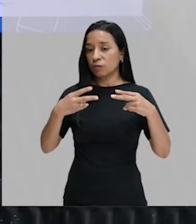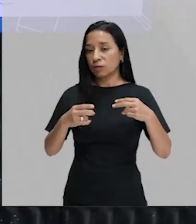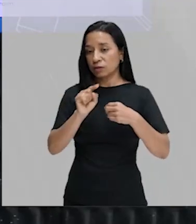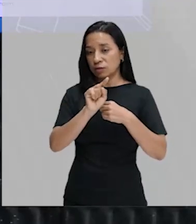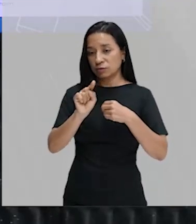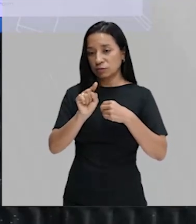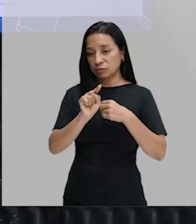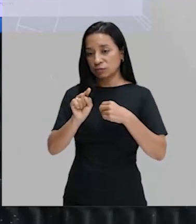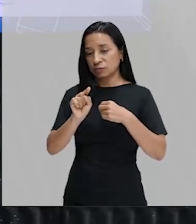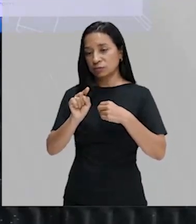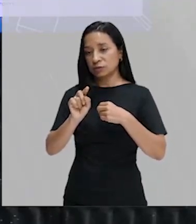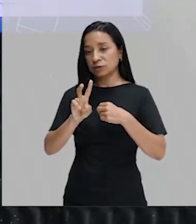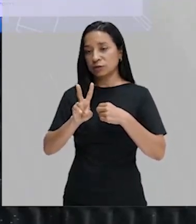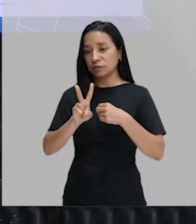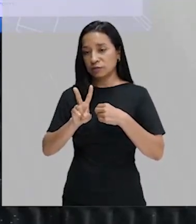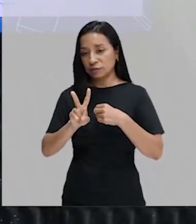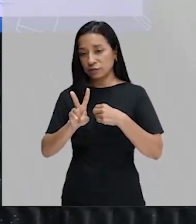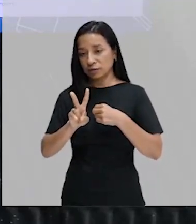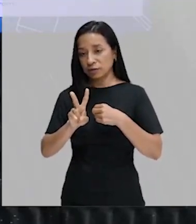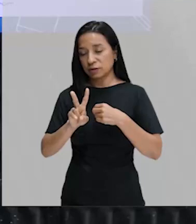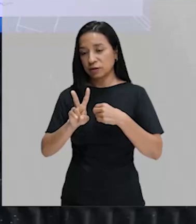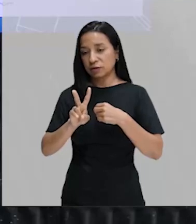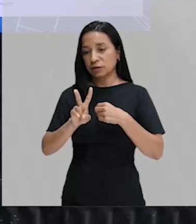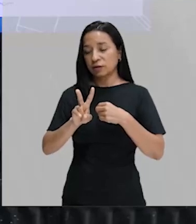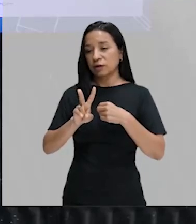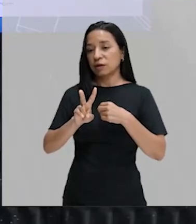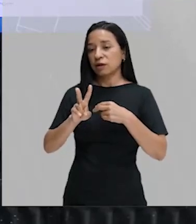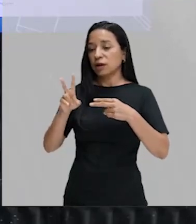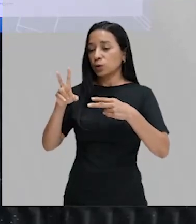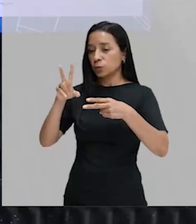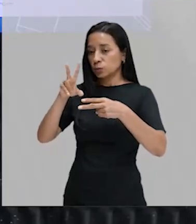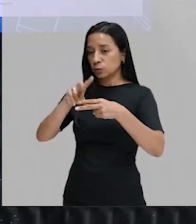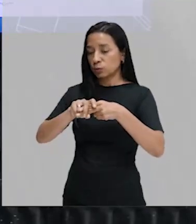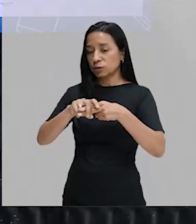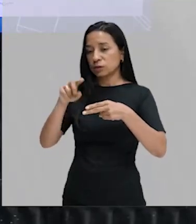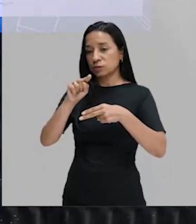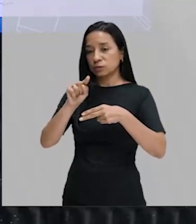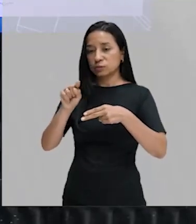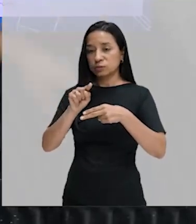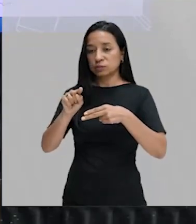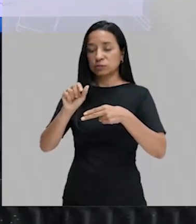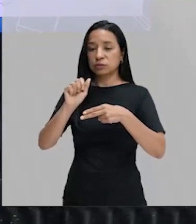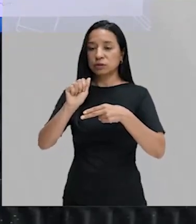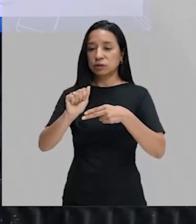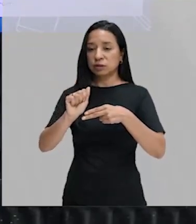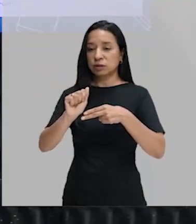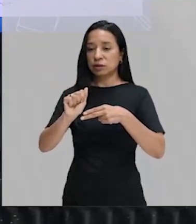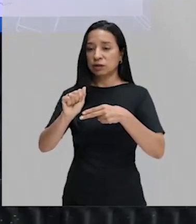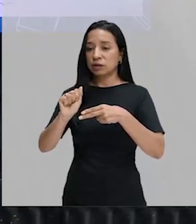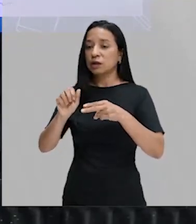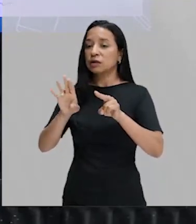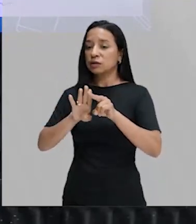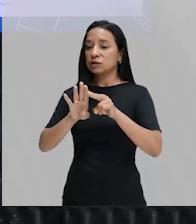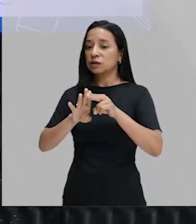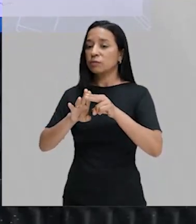dominante sobre o alelo ZA, que consequentemente é dominante sobre o alelo ZM. Eu tenho aqui um tipo